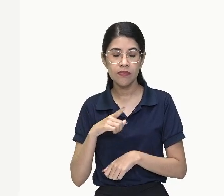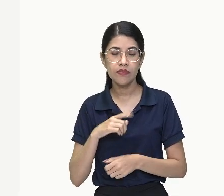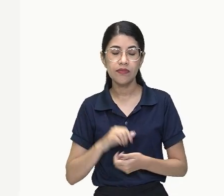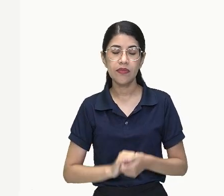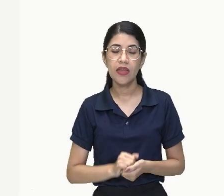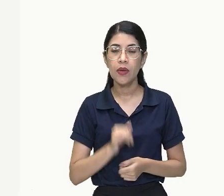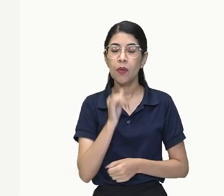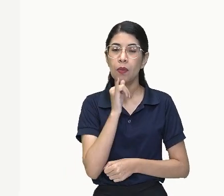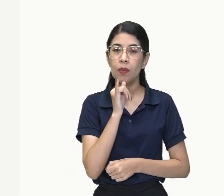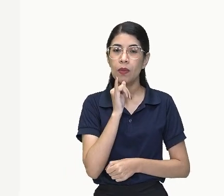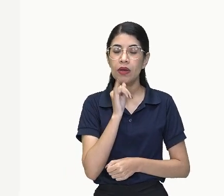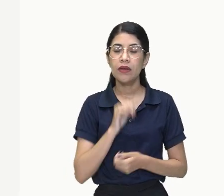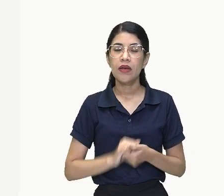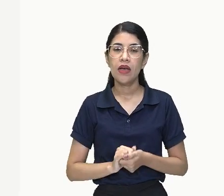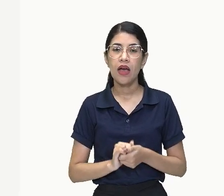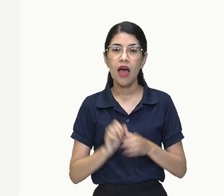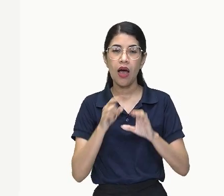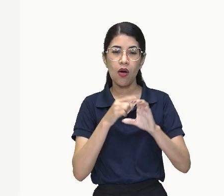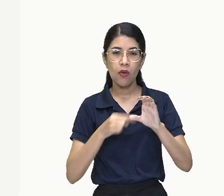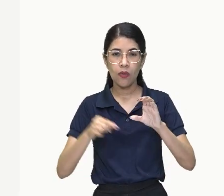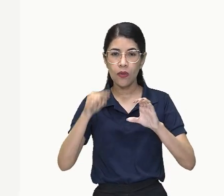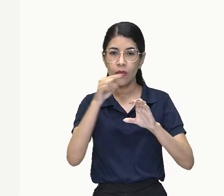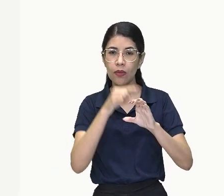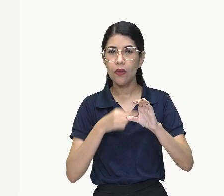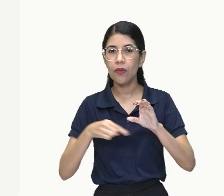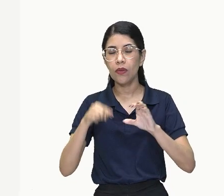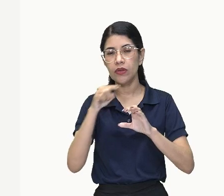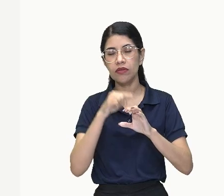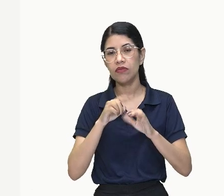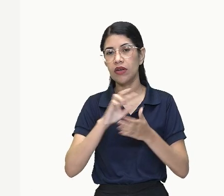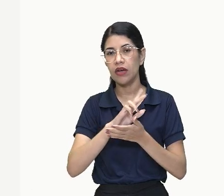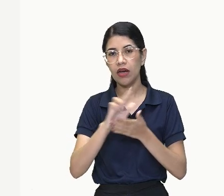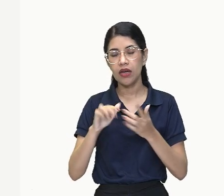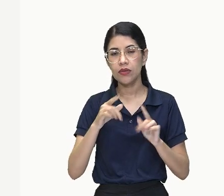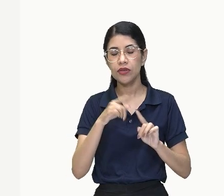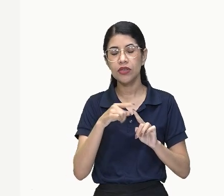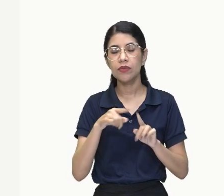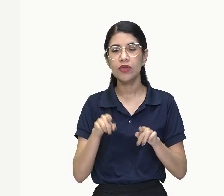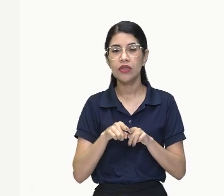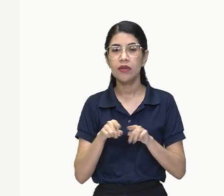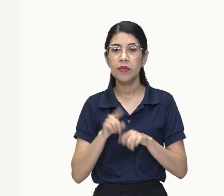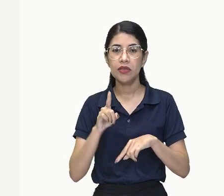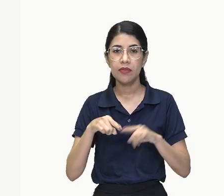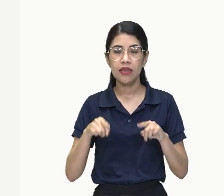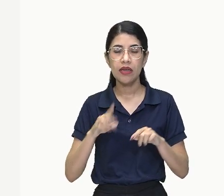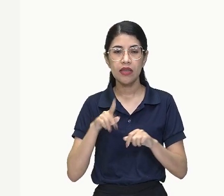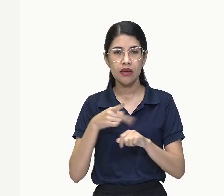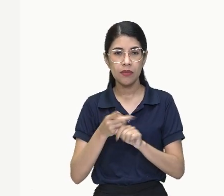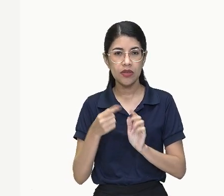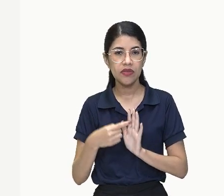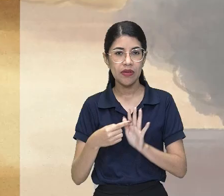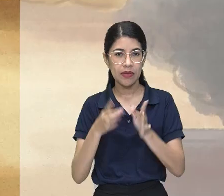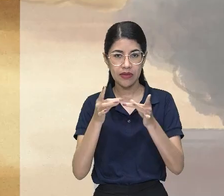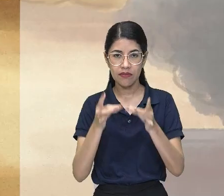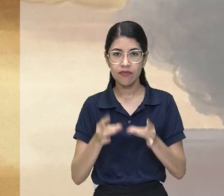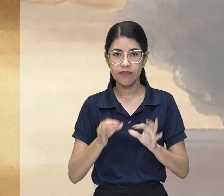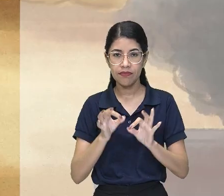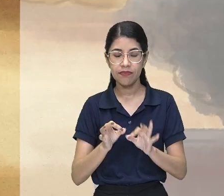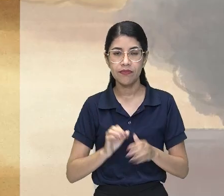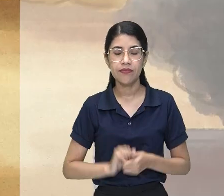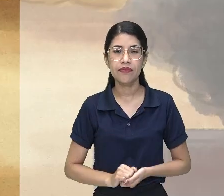por exemplo, roldanas, válvulas, pistões, que nós vamos conhecer daqui a pouco, certo?